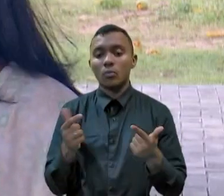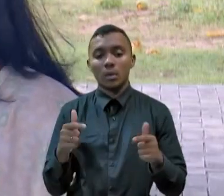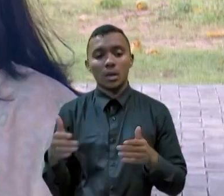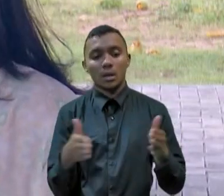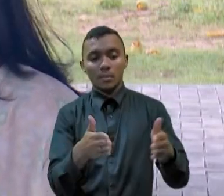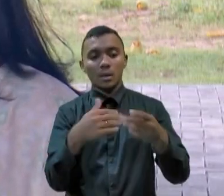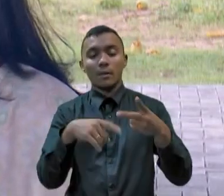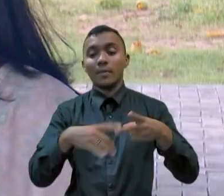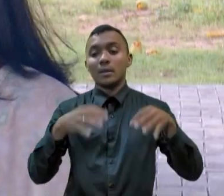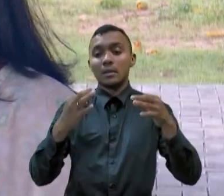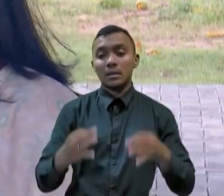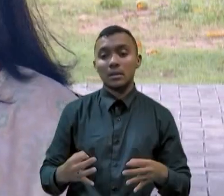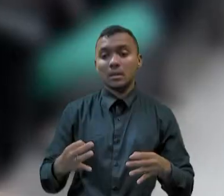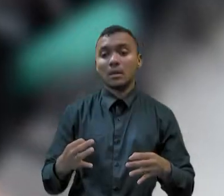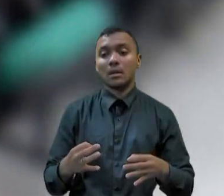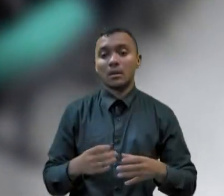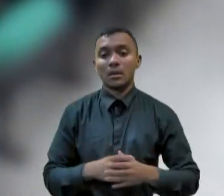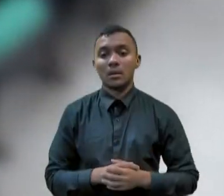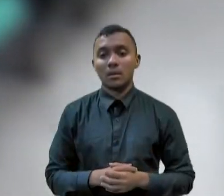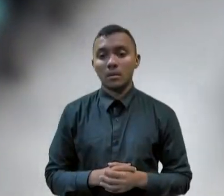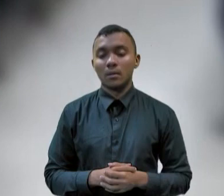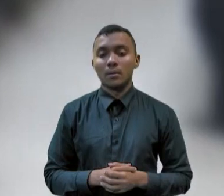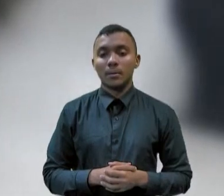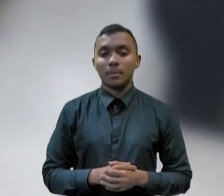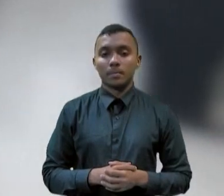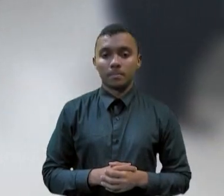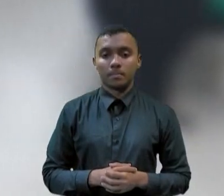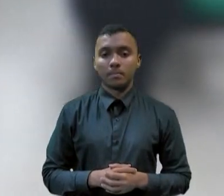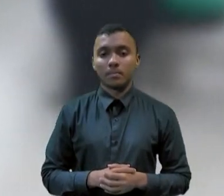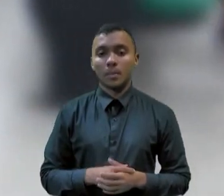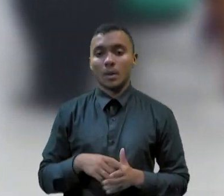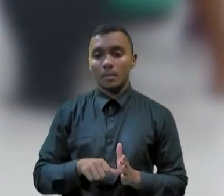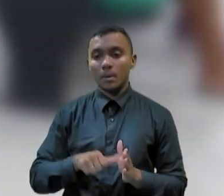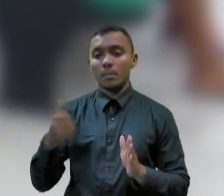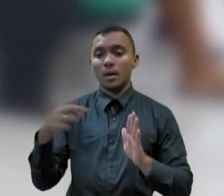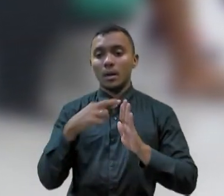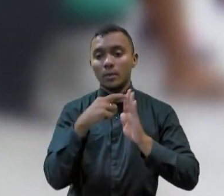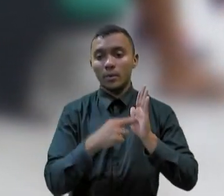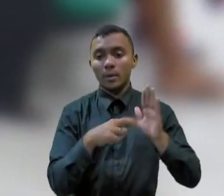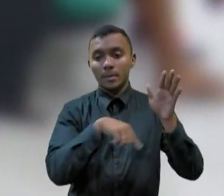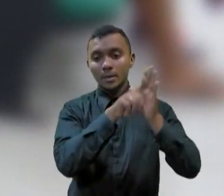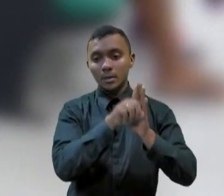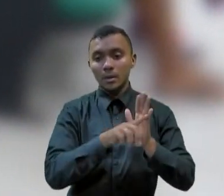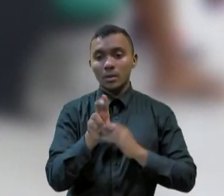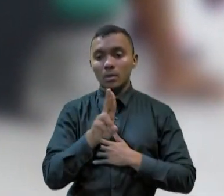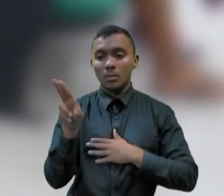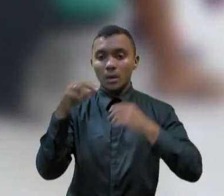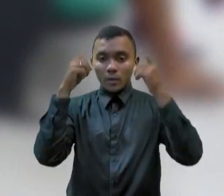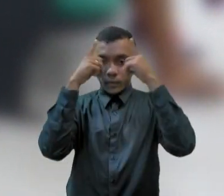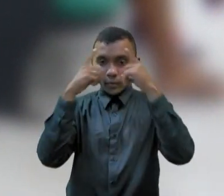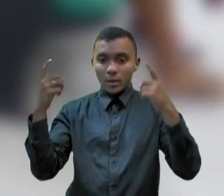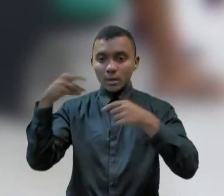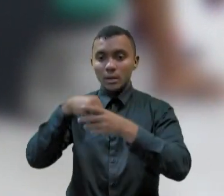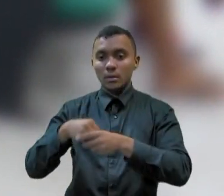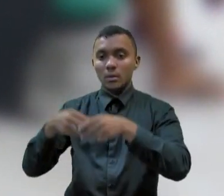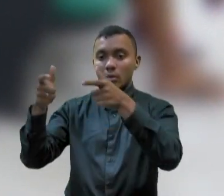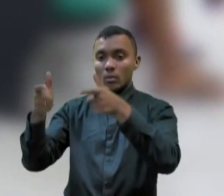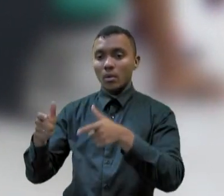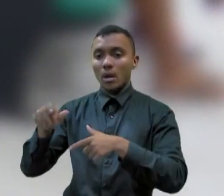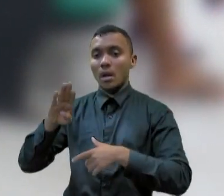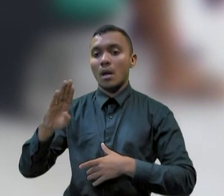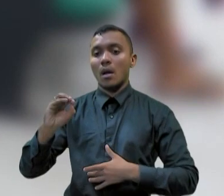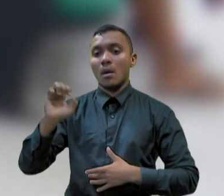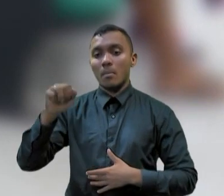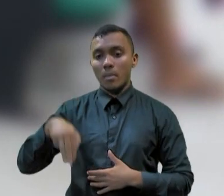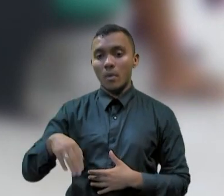tomar e acabam entrando no mundo do crime. O primeiro relatório da pesquisa Violência no Grande Bom Jardim, sob